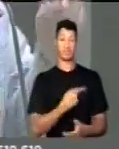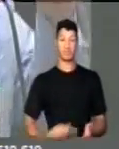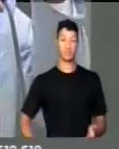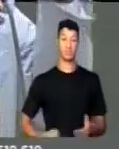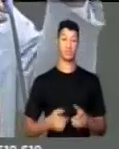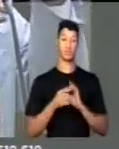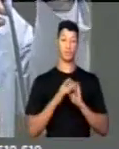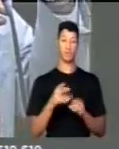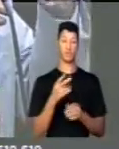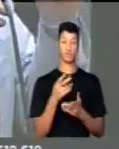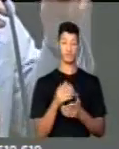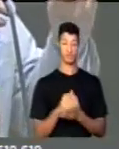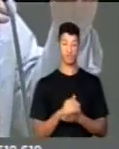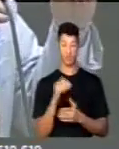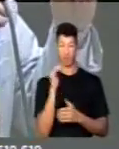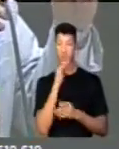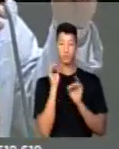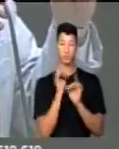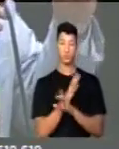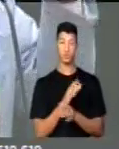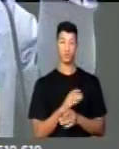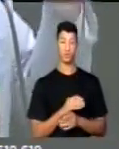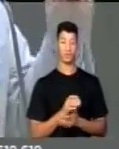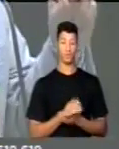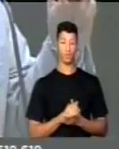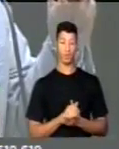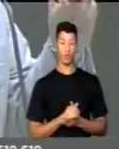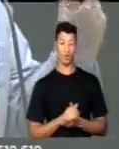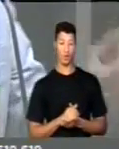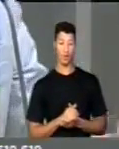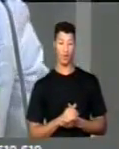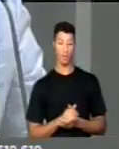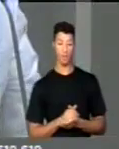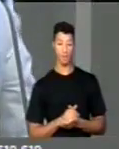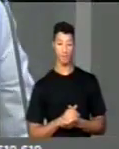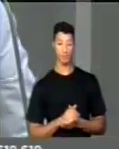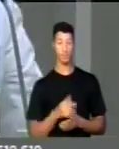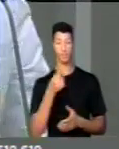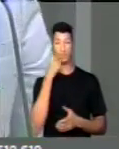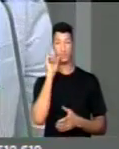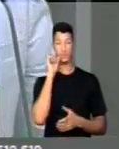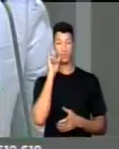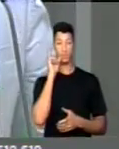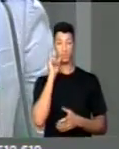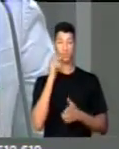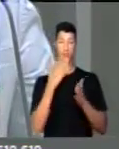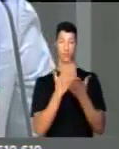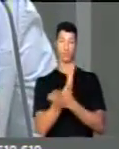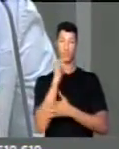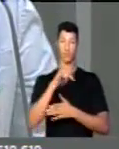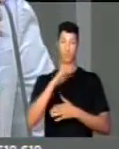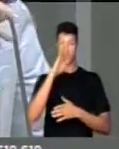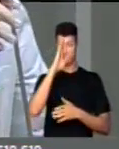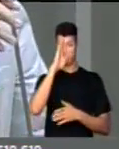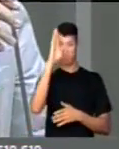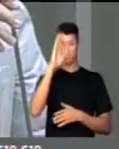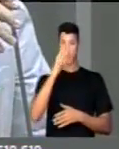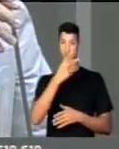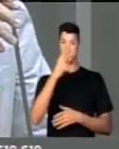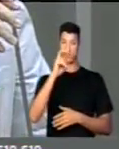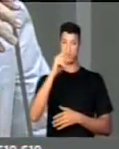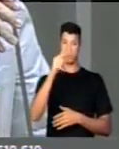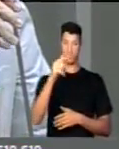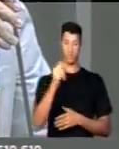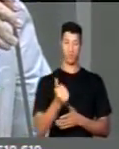Presidente, me permita só 20 para concluir um raciocínio. Ontem foi aprovado aqui o principal da